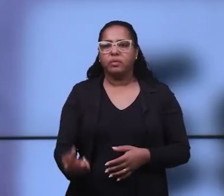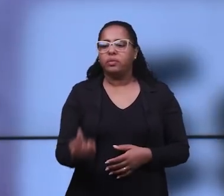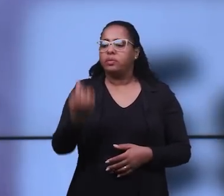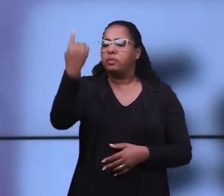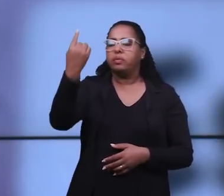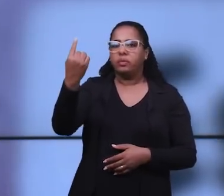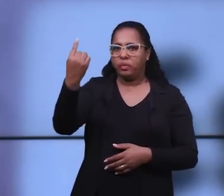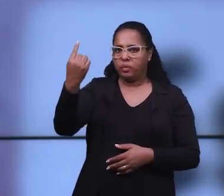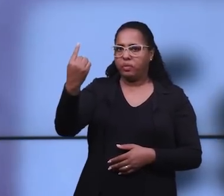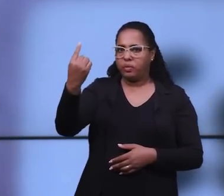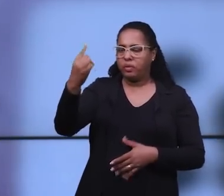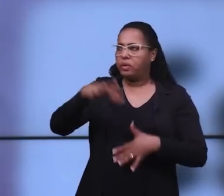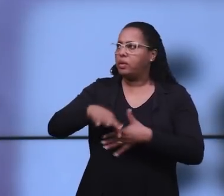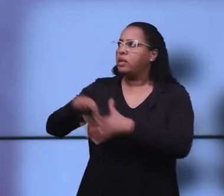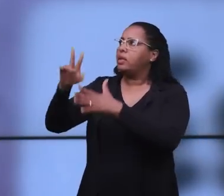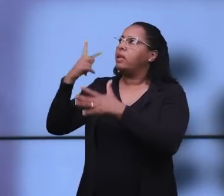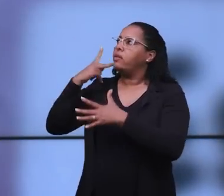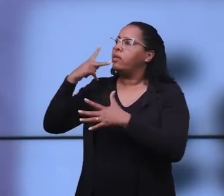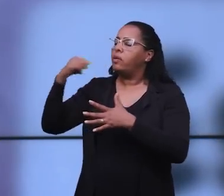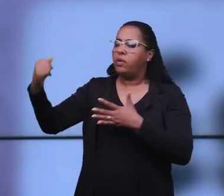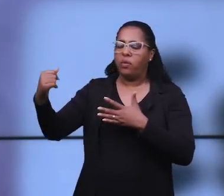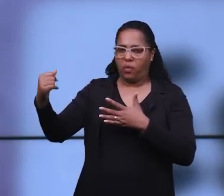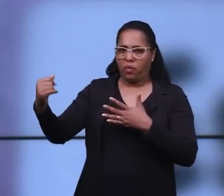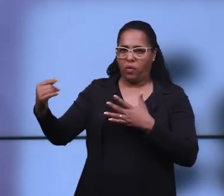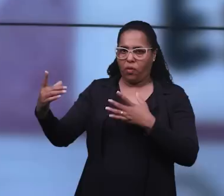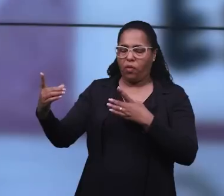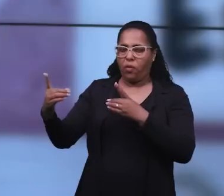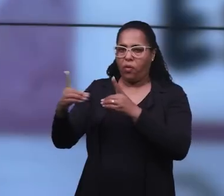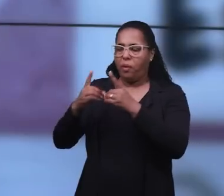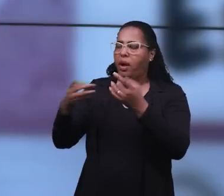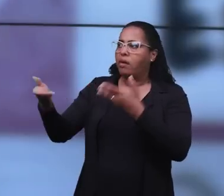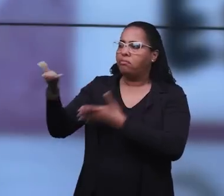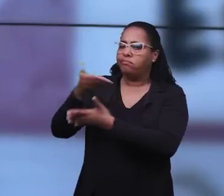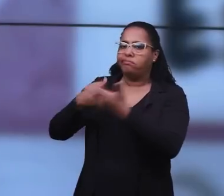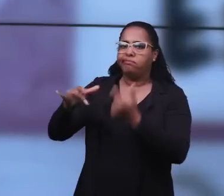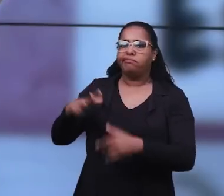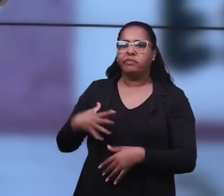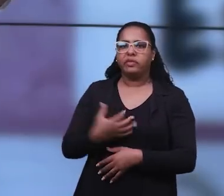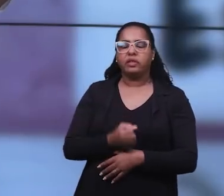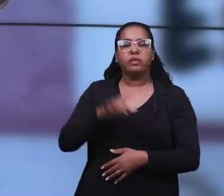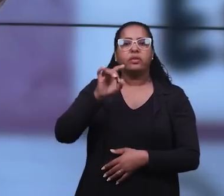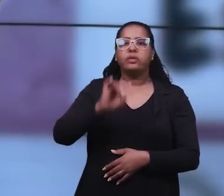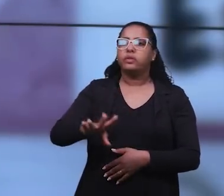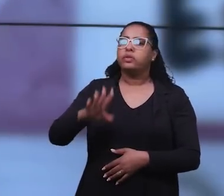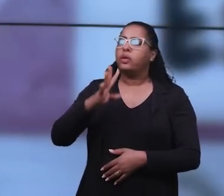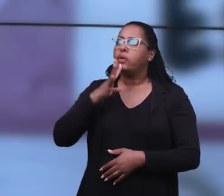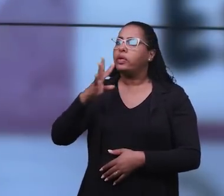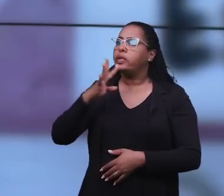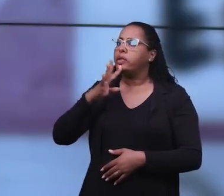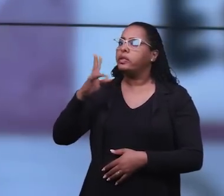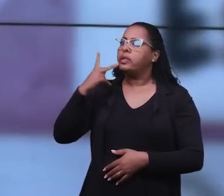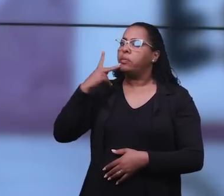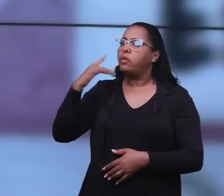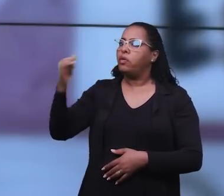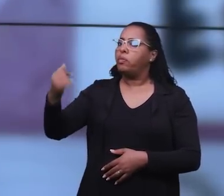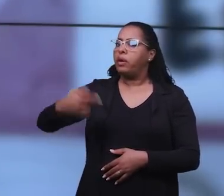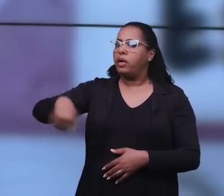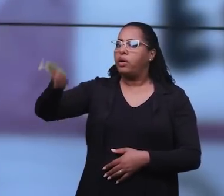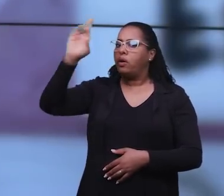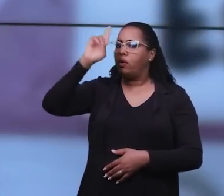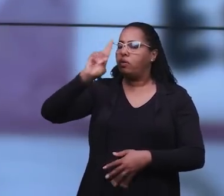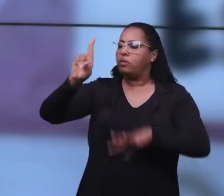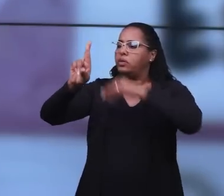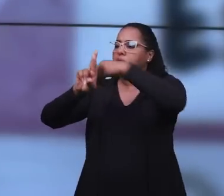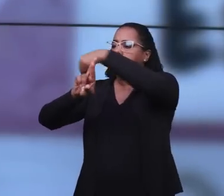o único que leva ao Pai na dinâmica da salvação. Só conhecemos o Pai com o Filho, no caminho